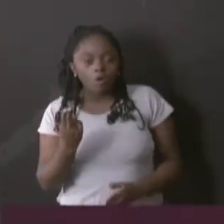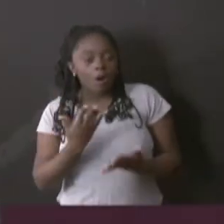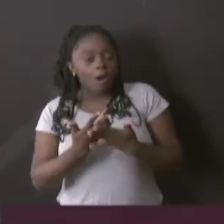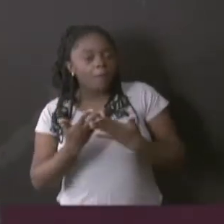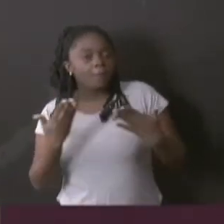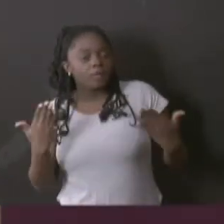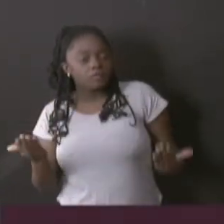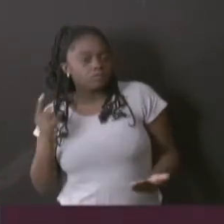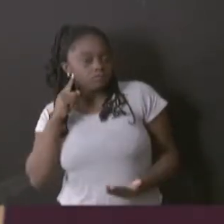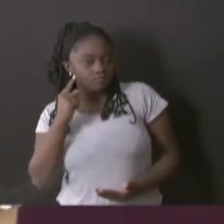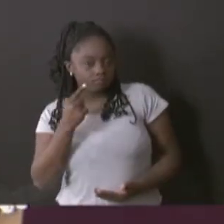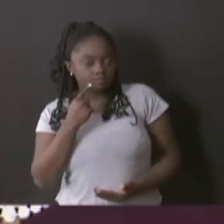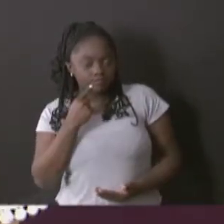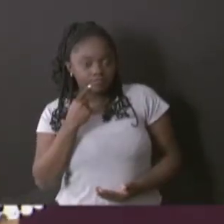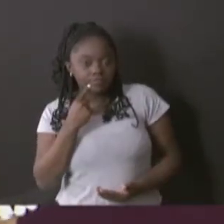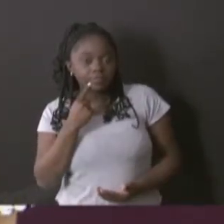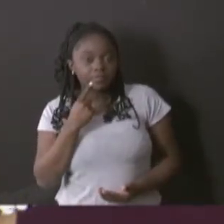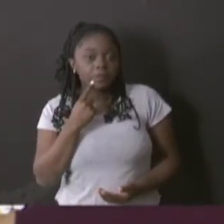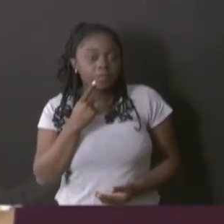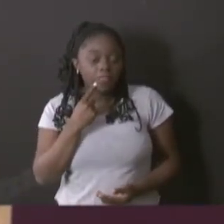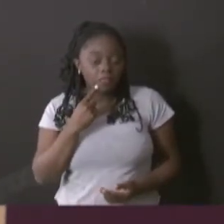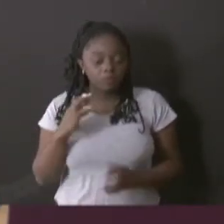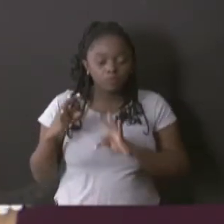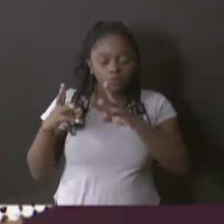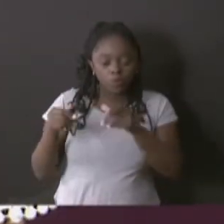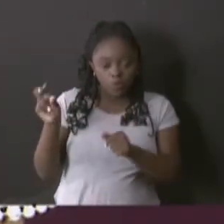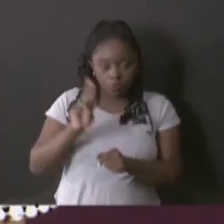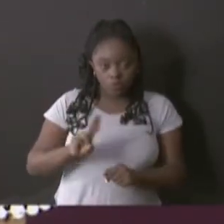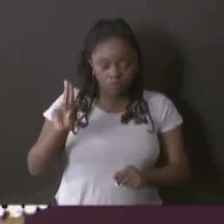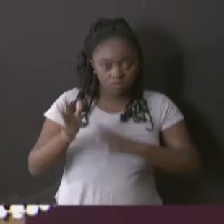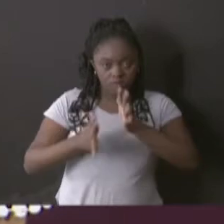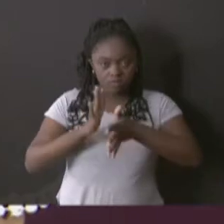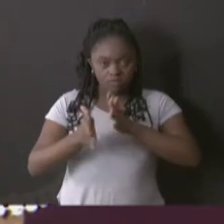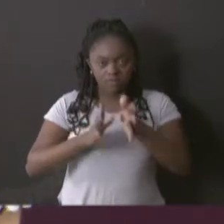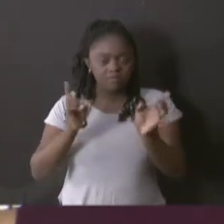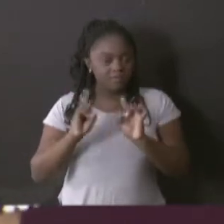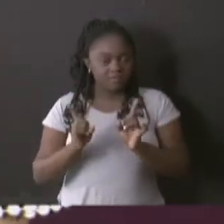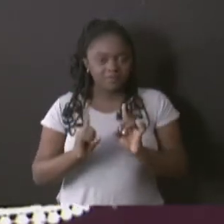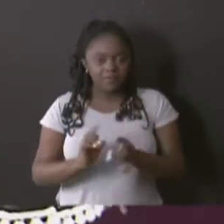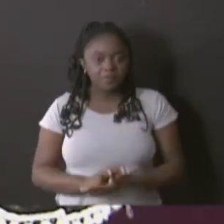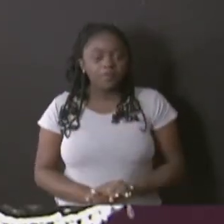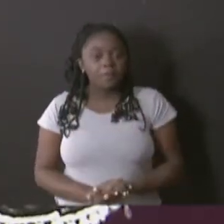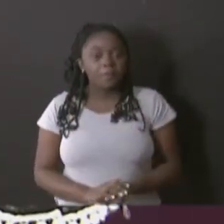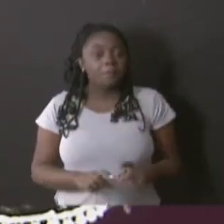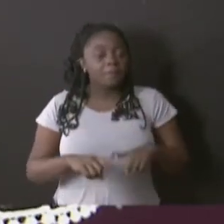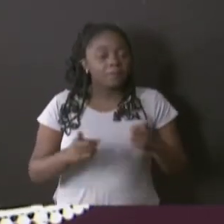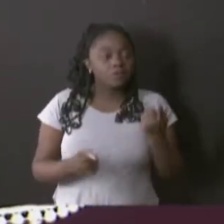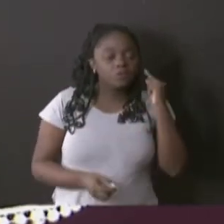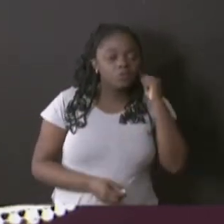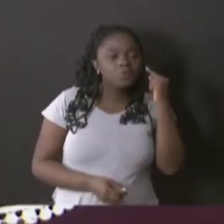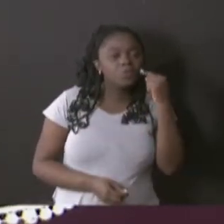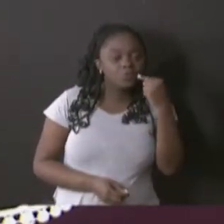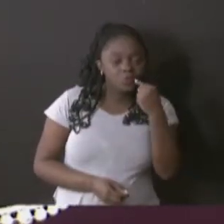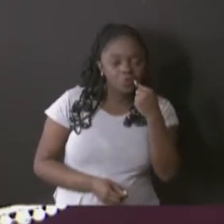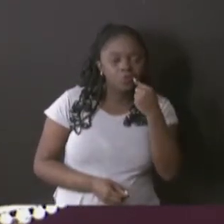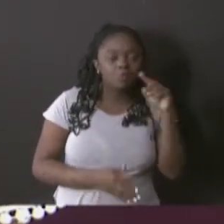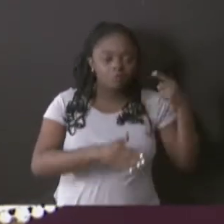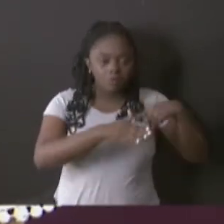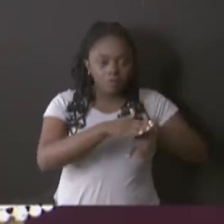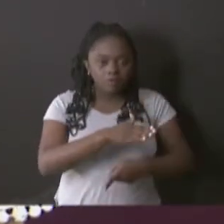parcialmente. Uhum. Então, nem todos utilizam da Libras. Em geral, o surdo usa mais a Libra para se